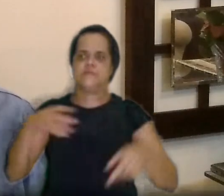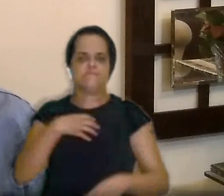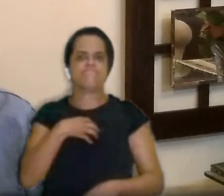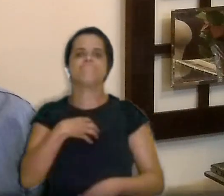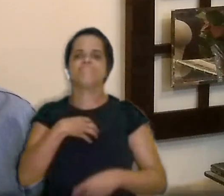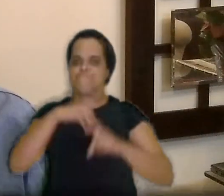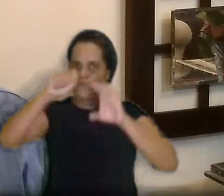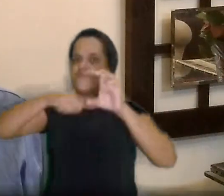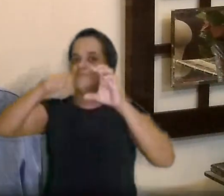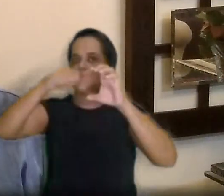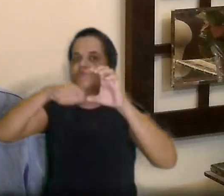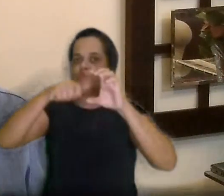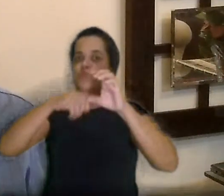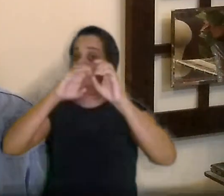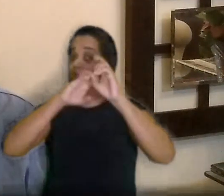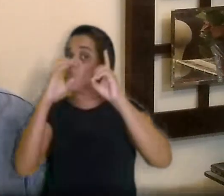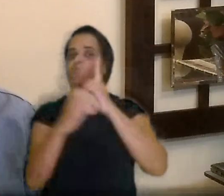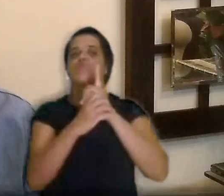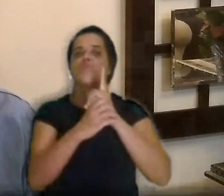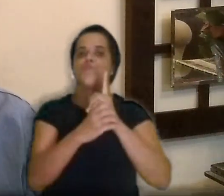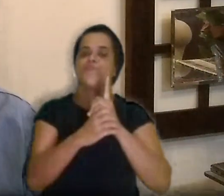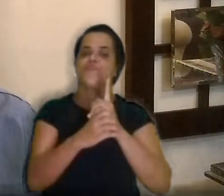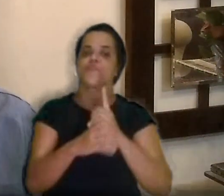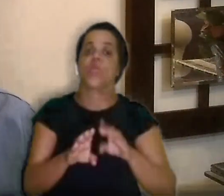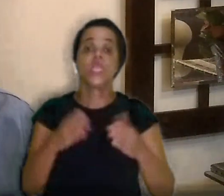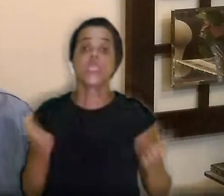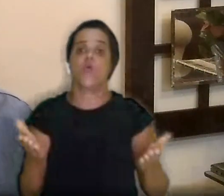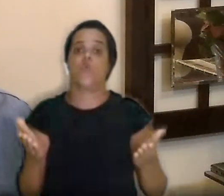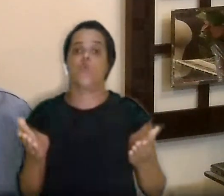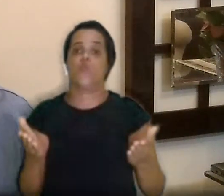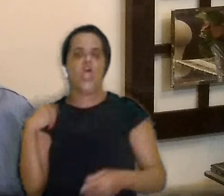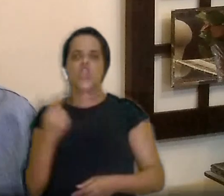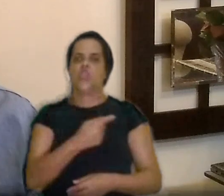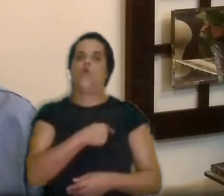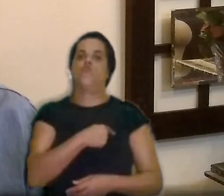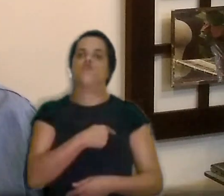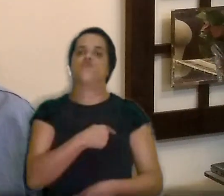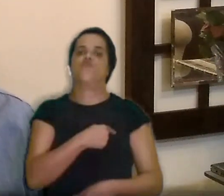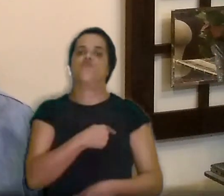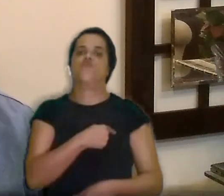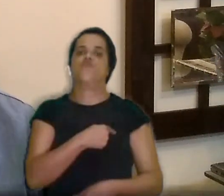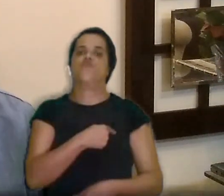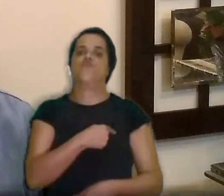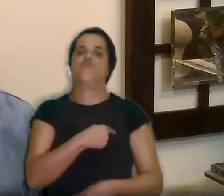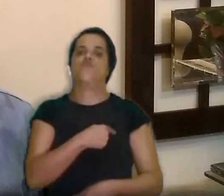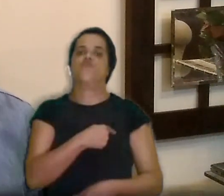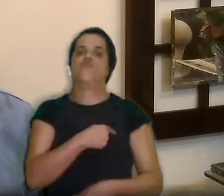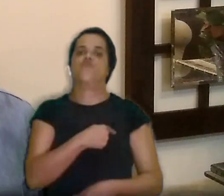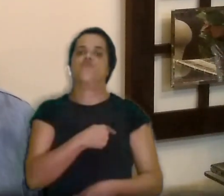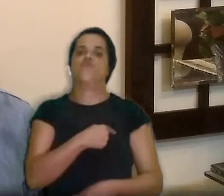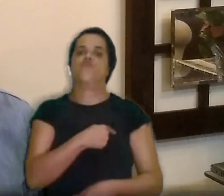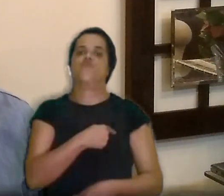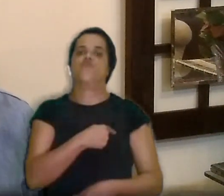nesse formato. Queremos dizer aos irmãos que o nosso dever nesse momento como cidadãos é orar por nossos líderes, pelos